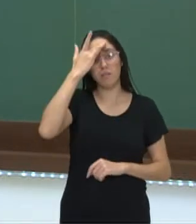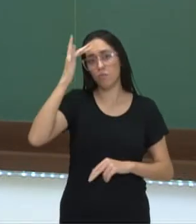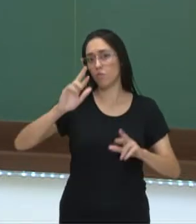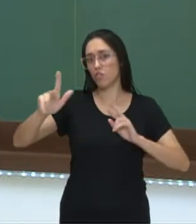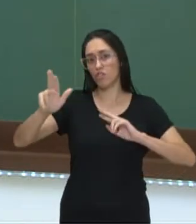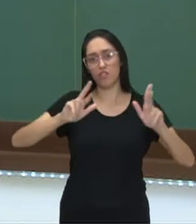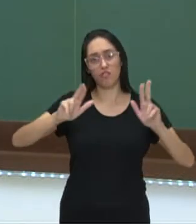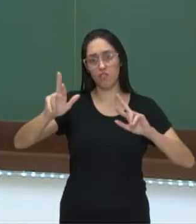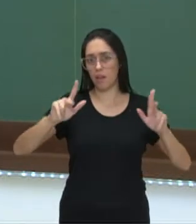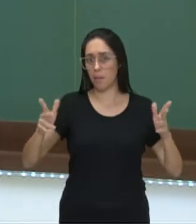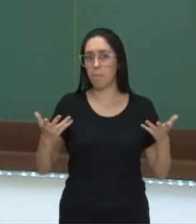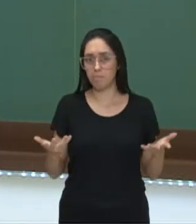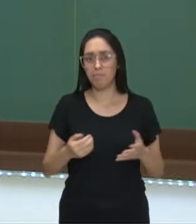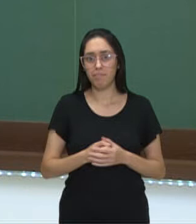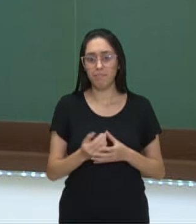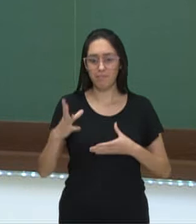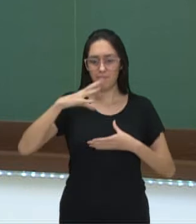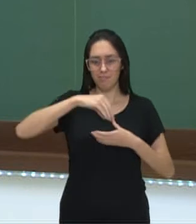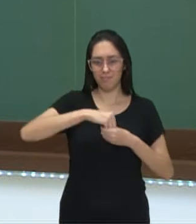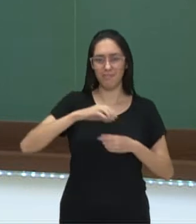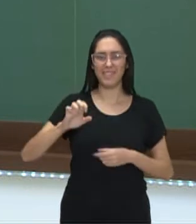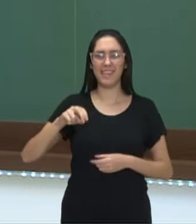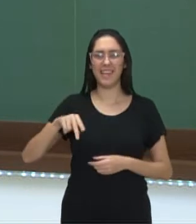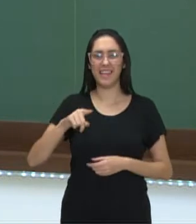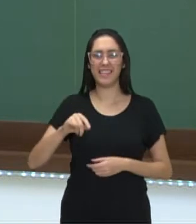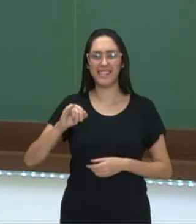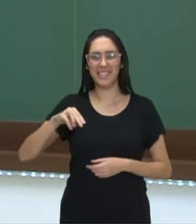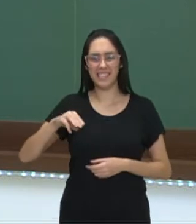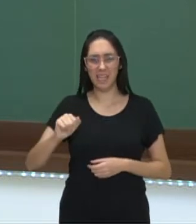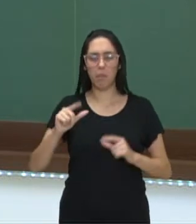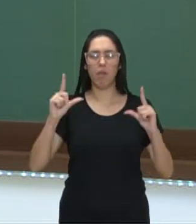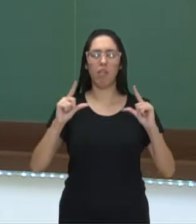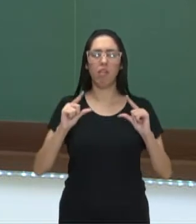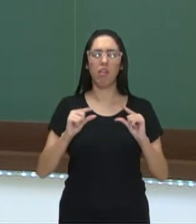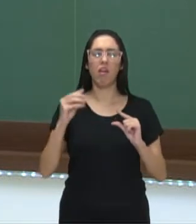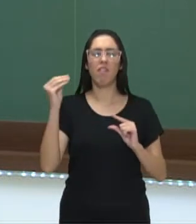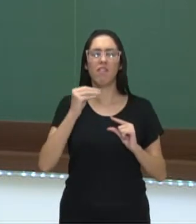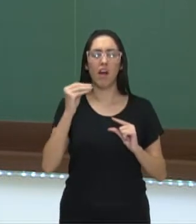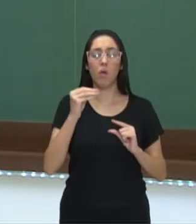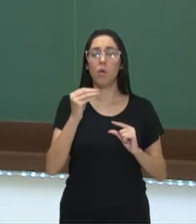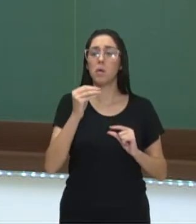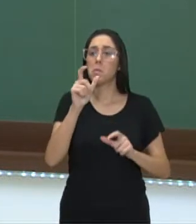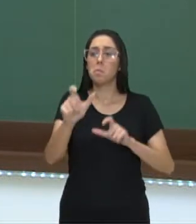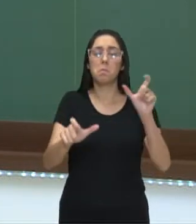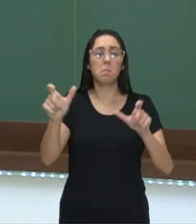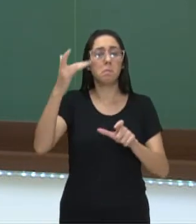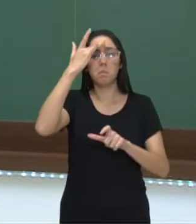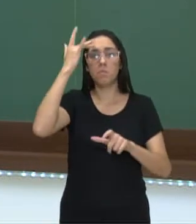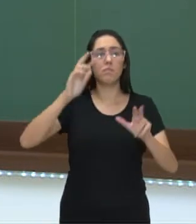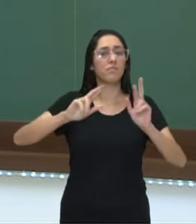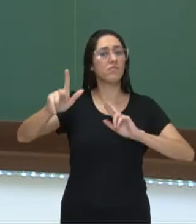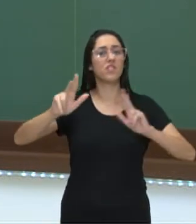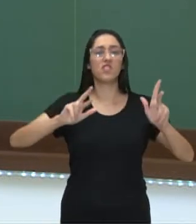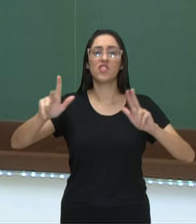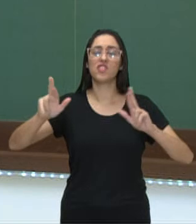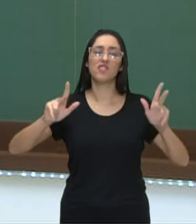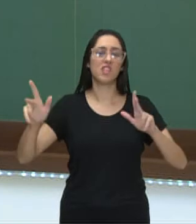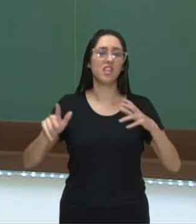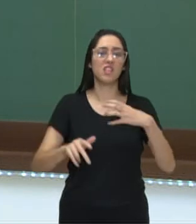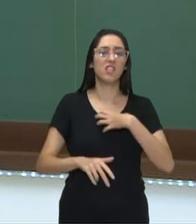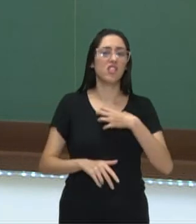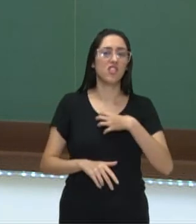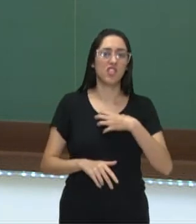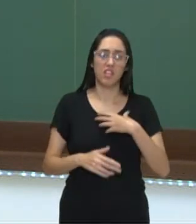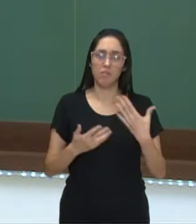né? A gente viu que essa atividade dessa enzima vai diminuindo. Então, cada um tem a capacidade de digerir uma quantidade